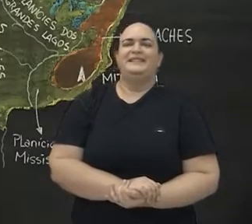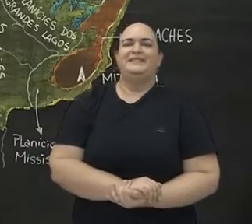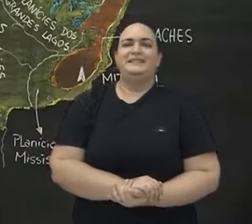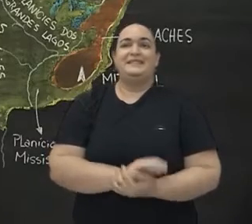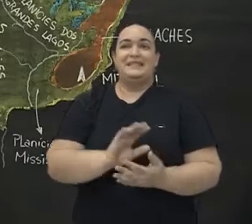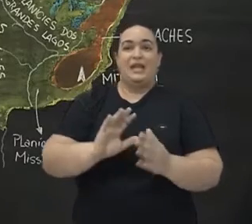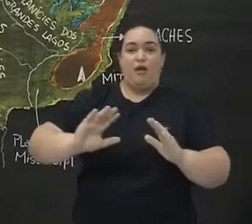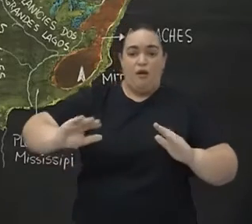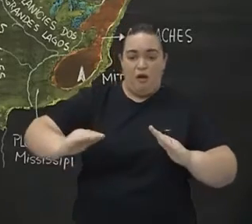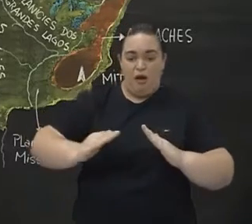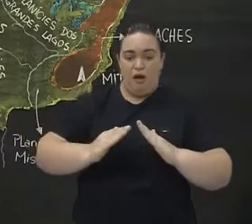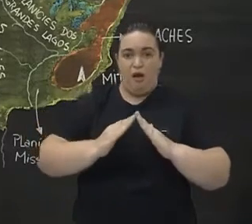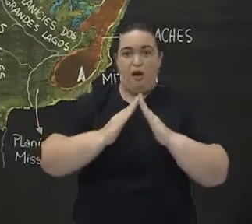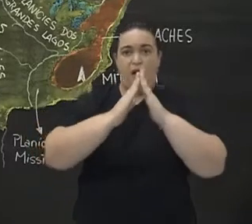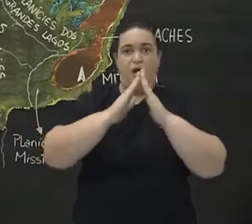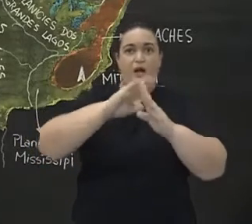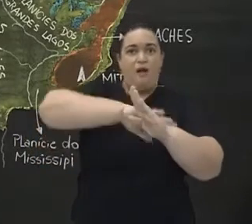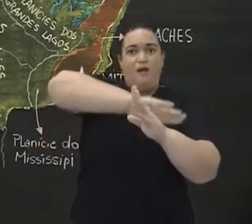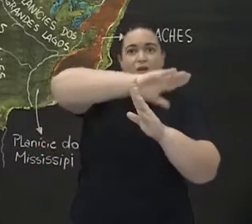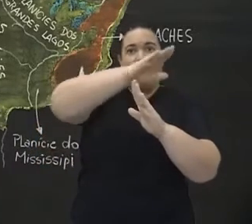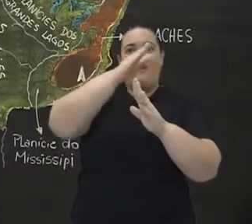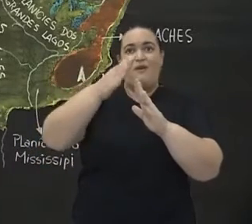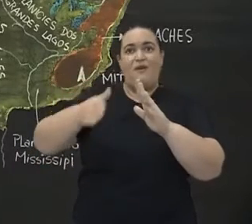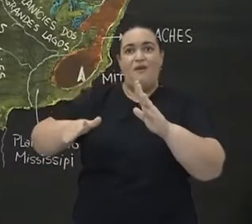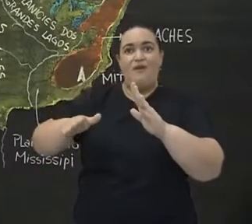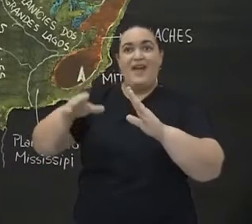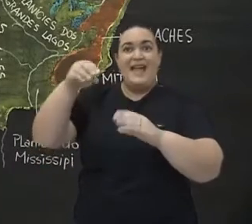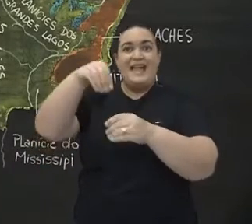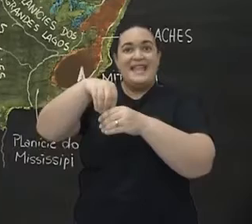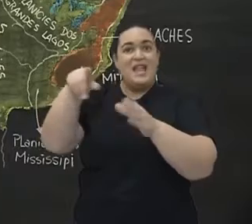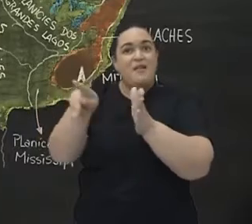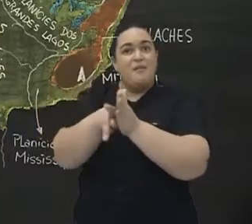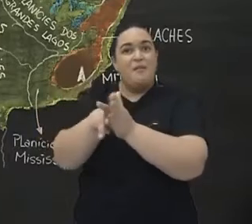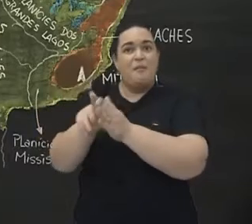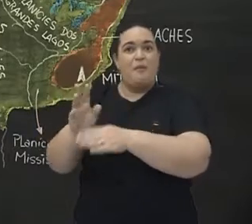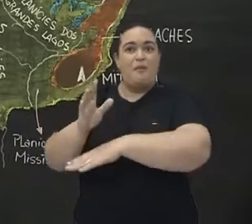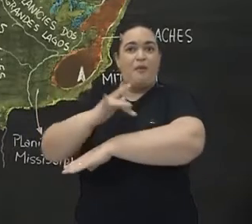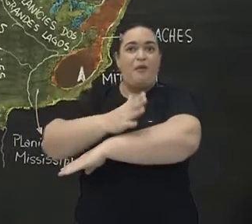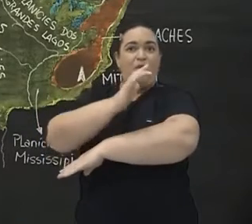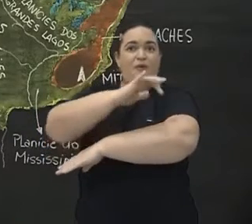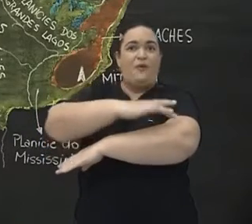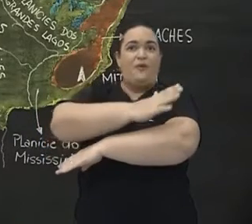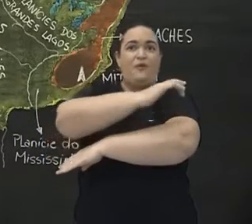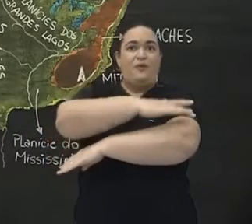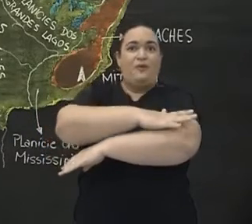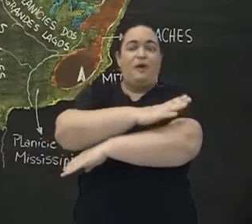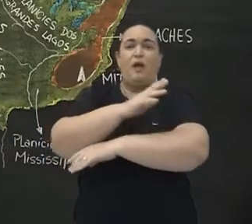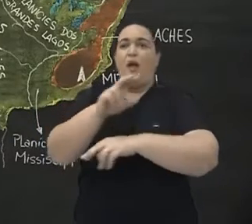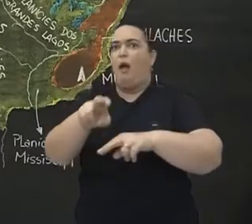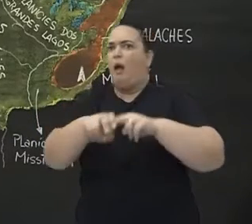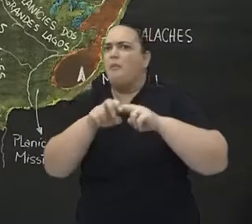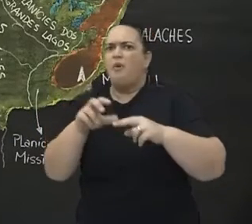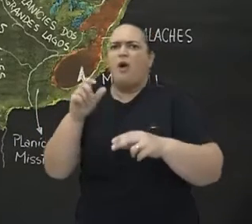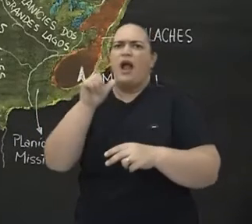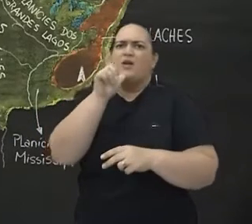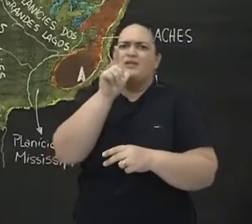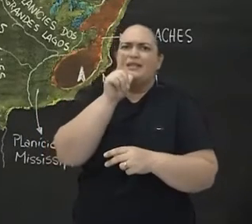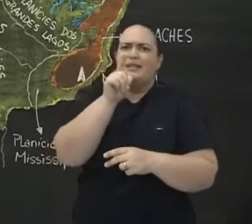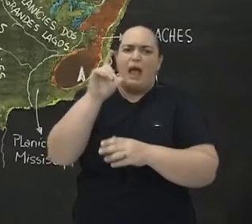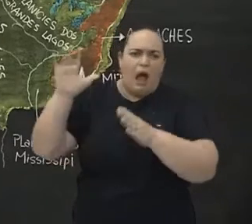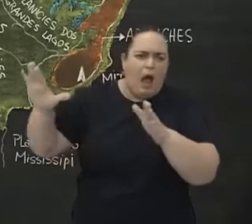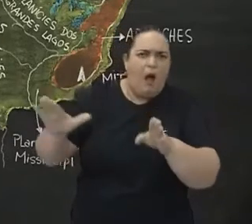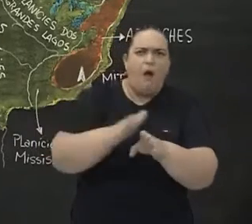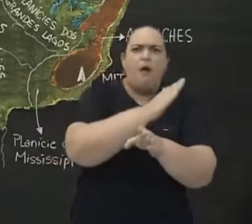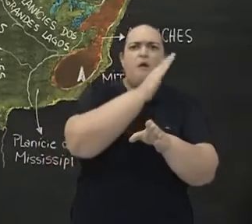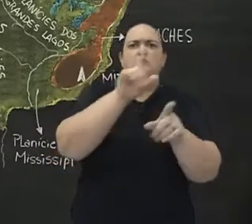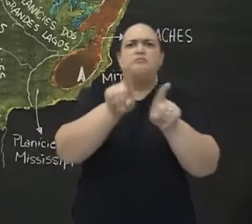esse delineamento já do relevo feito aí pela ação do vento, pela ação da água, já deu formação próximas de